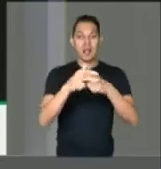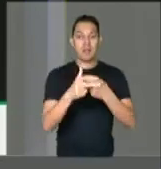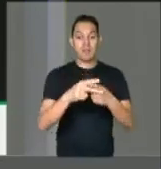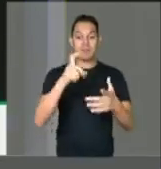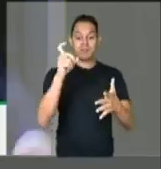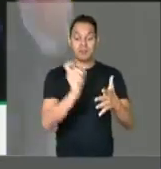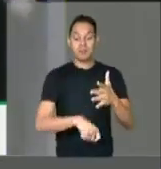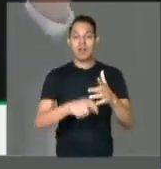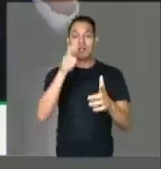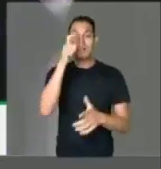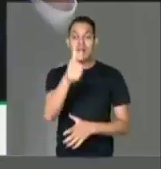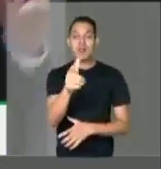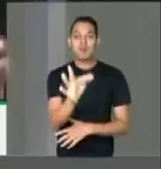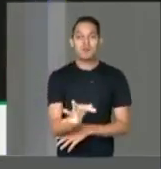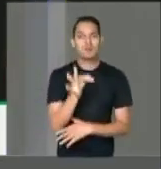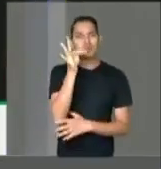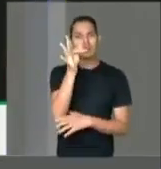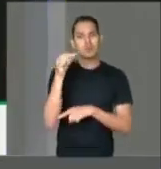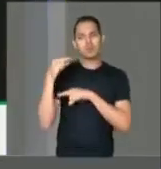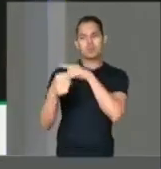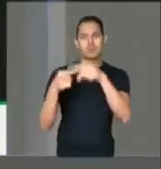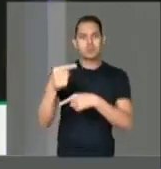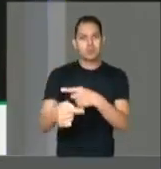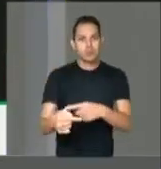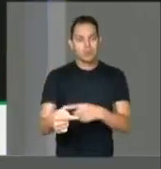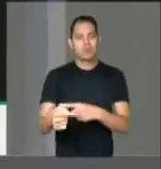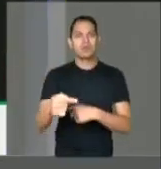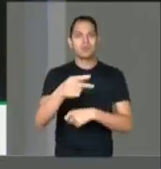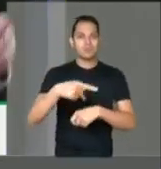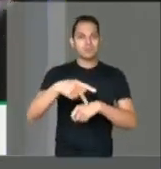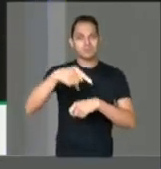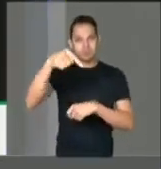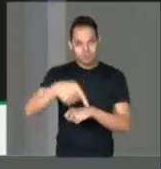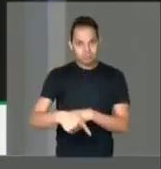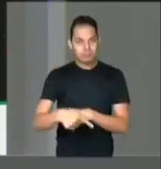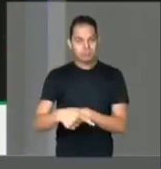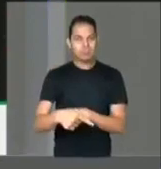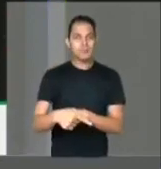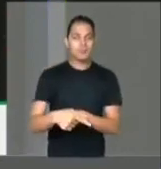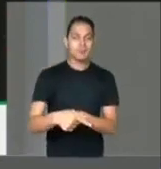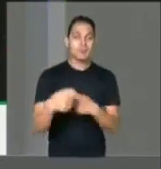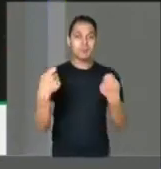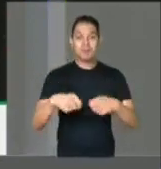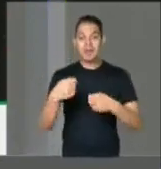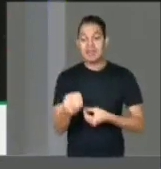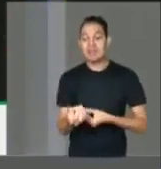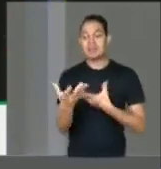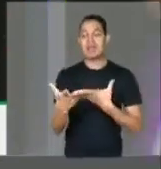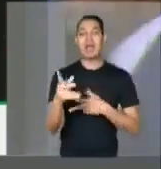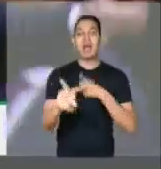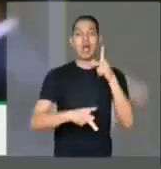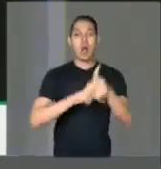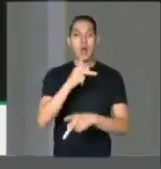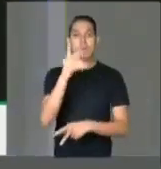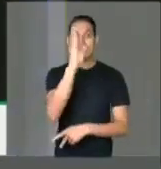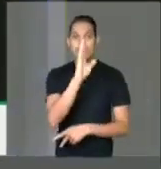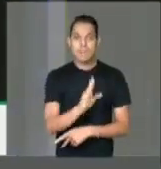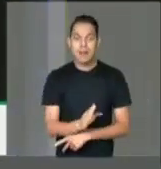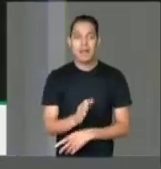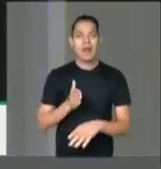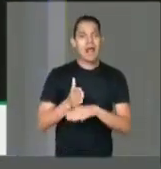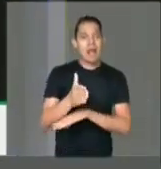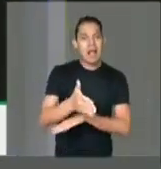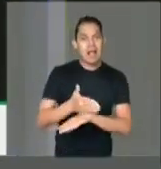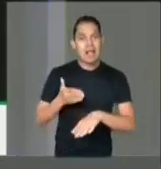algo que interessa ao futuro das próximas gerações no nosso país. É preciso dar ao povo brasileiro acesso ao